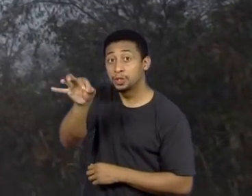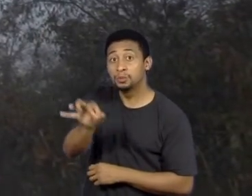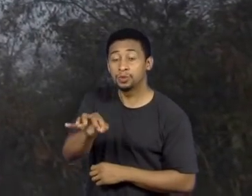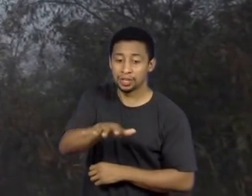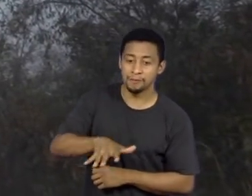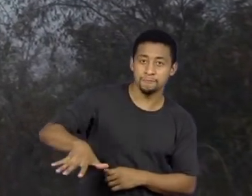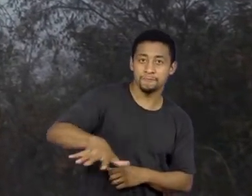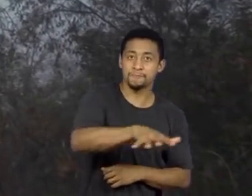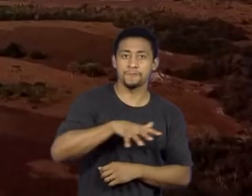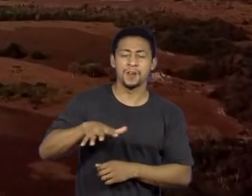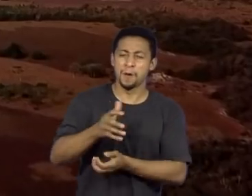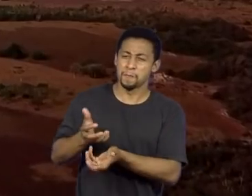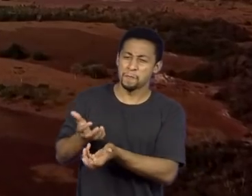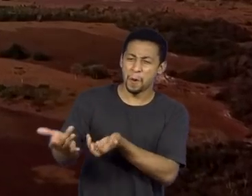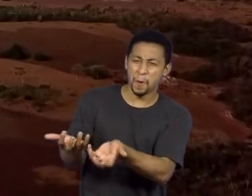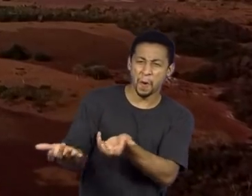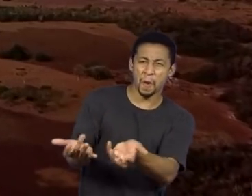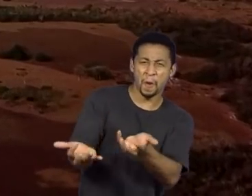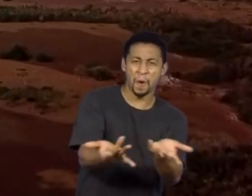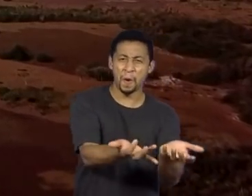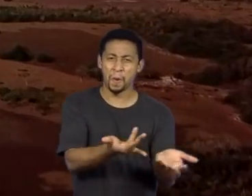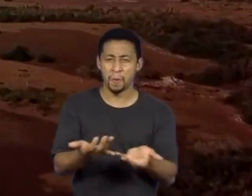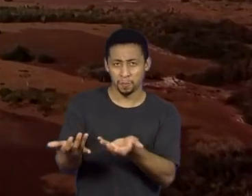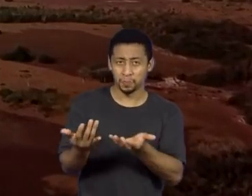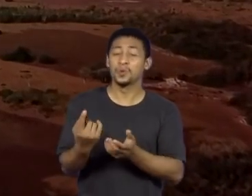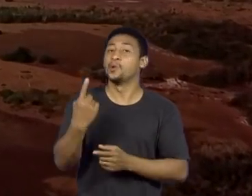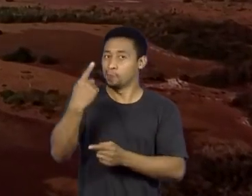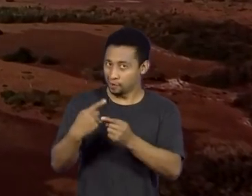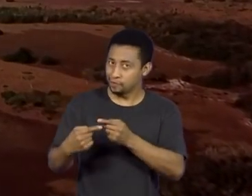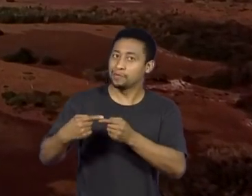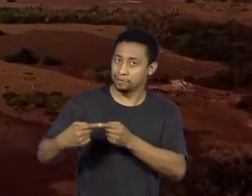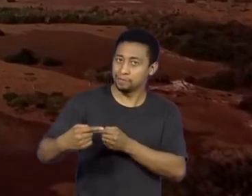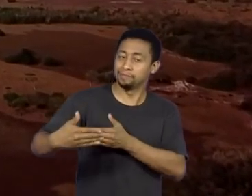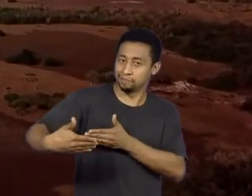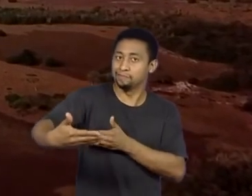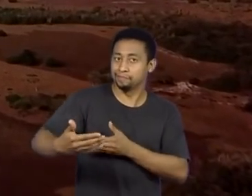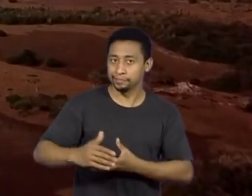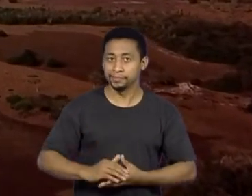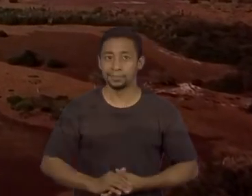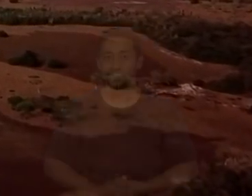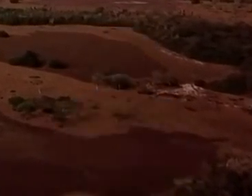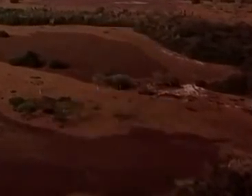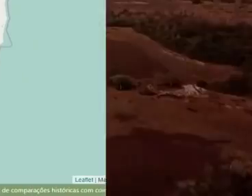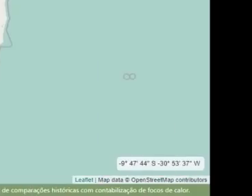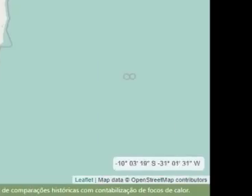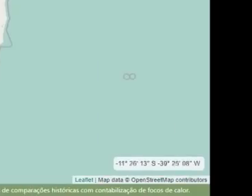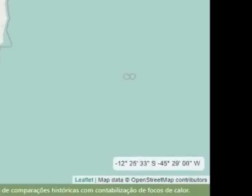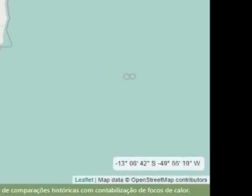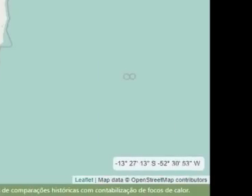57% do seu território foi queimado pelo menos uma vez.